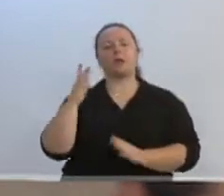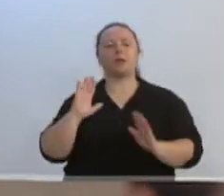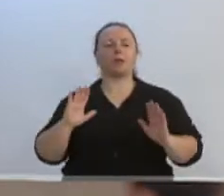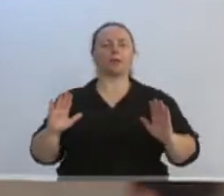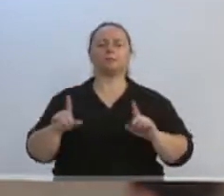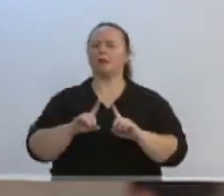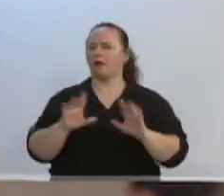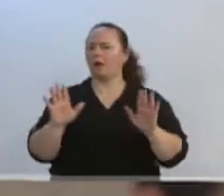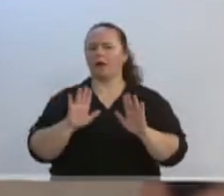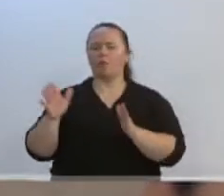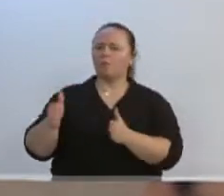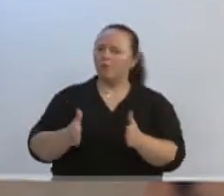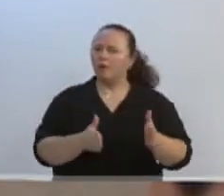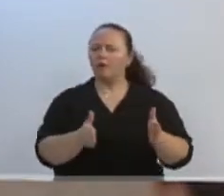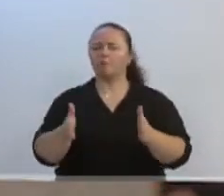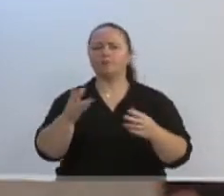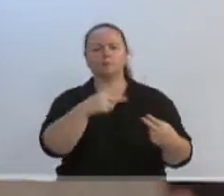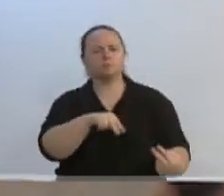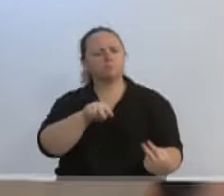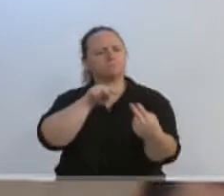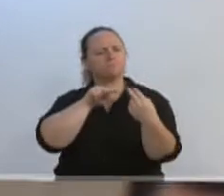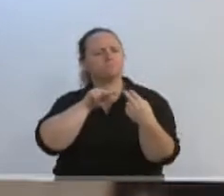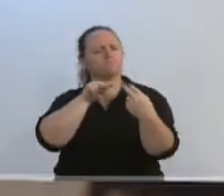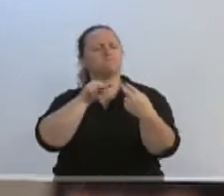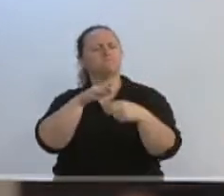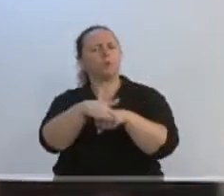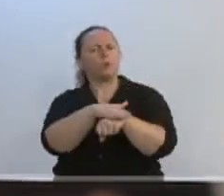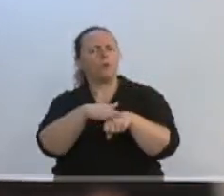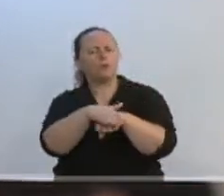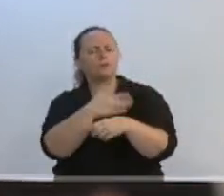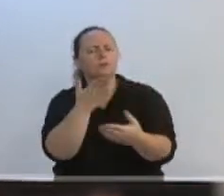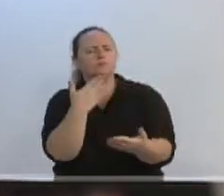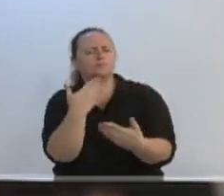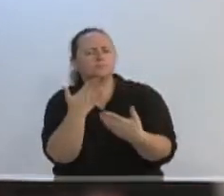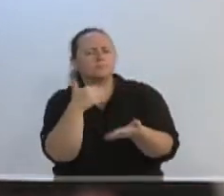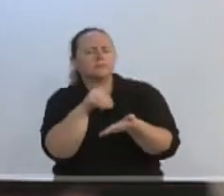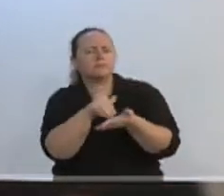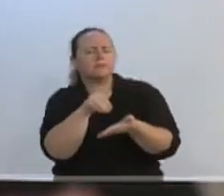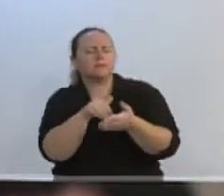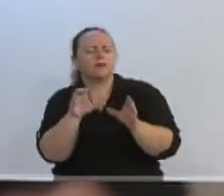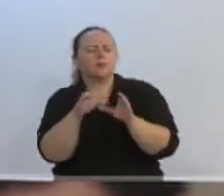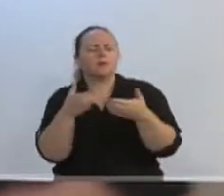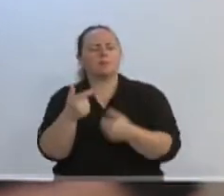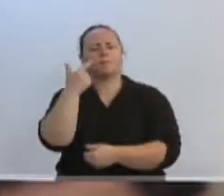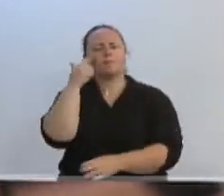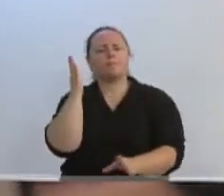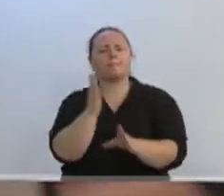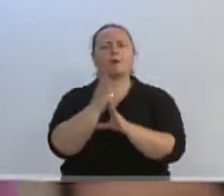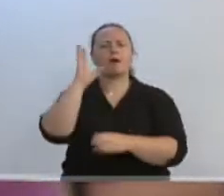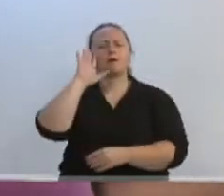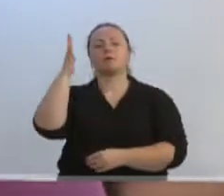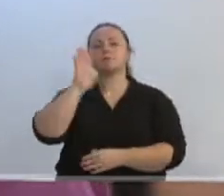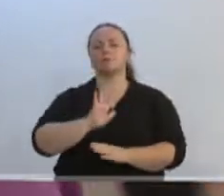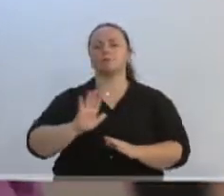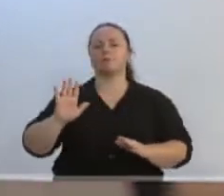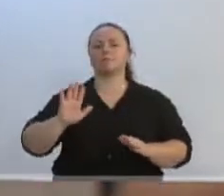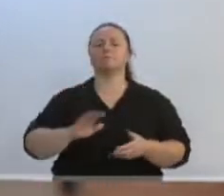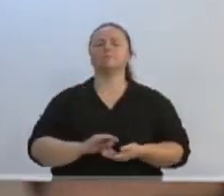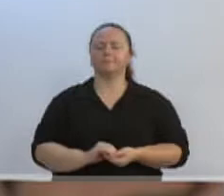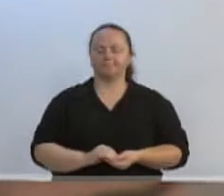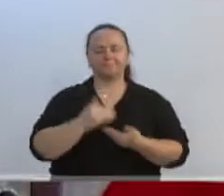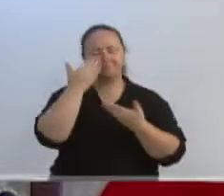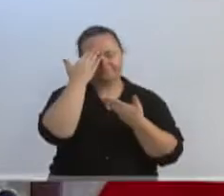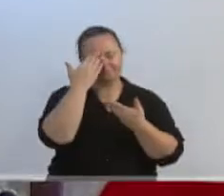é olhar, dialogar, conversar com a secretária, conversar com a comunidade e achar um caminho melhor para essa decisão. Parabéns, vereador. Obrigado,